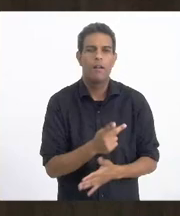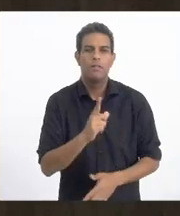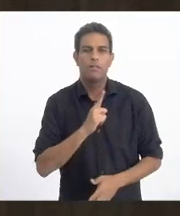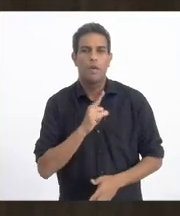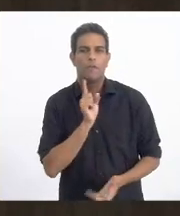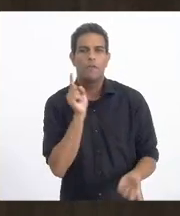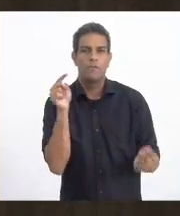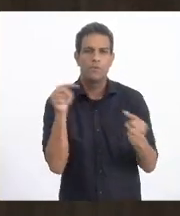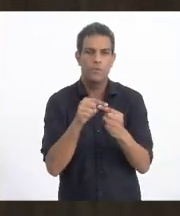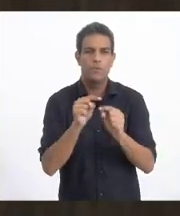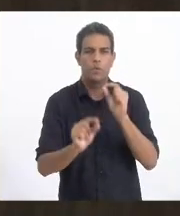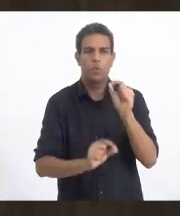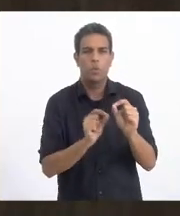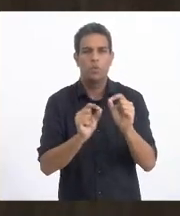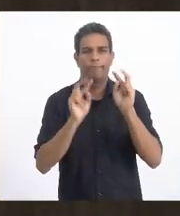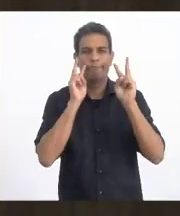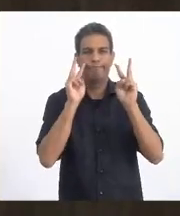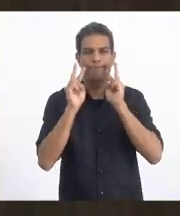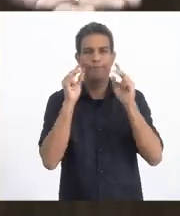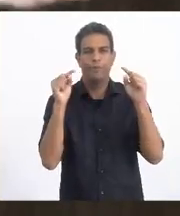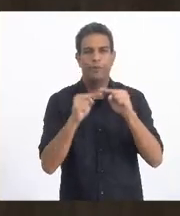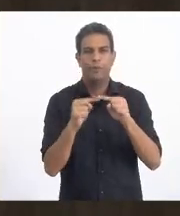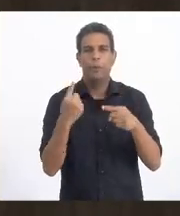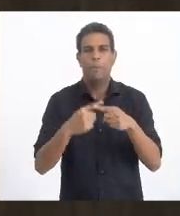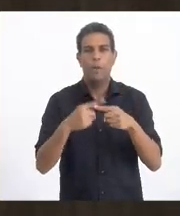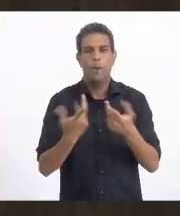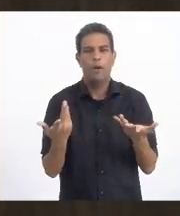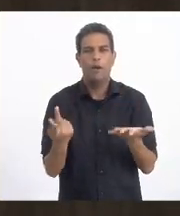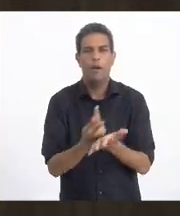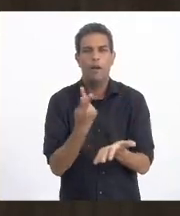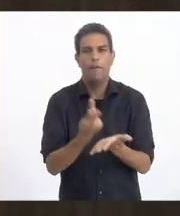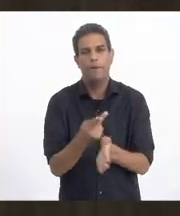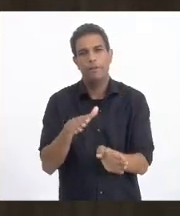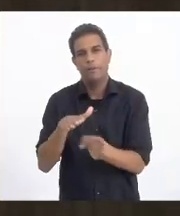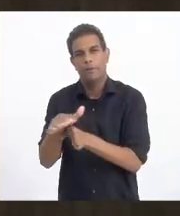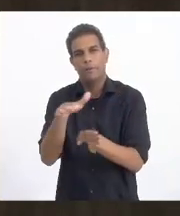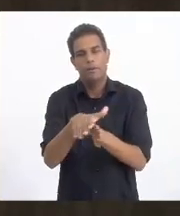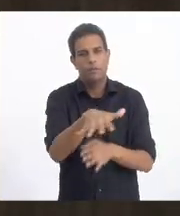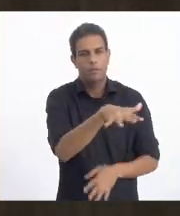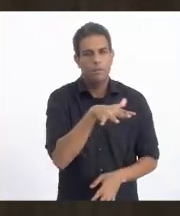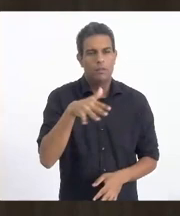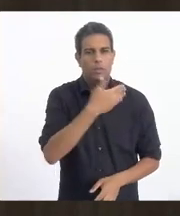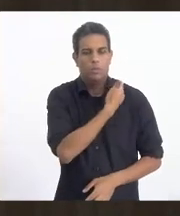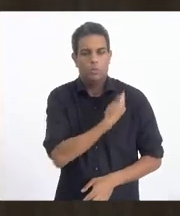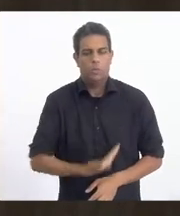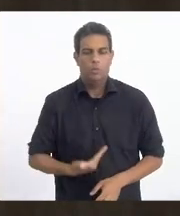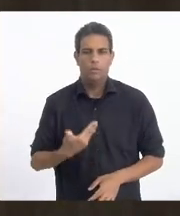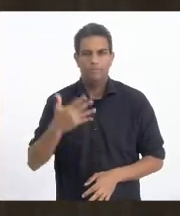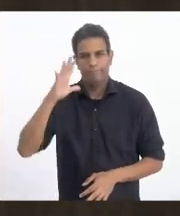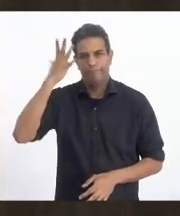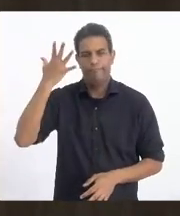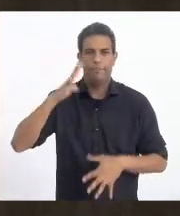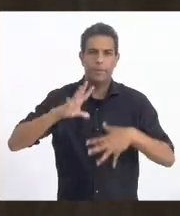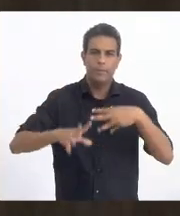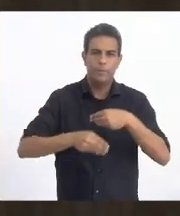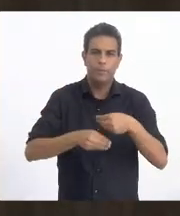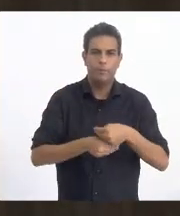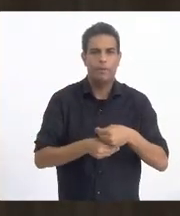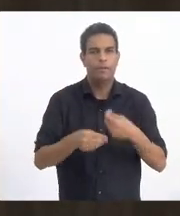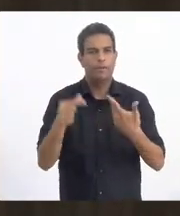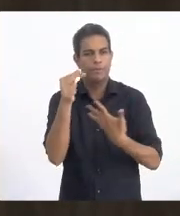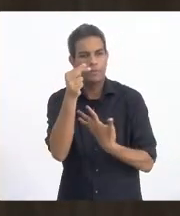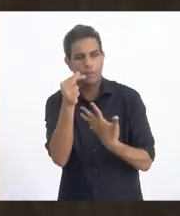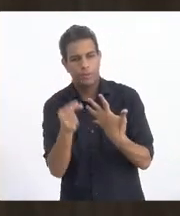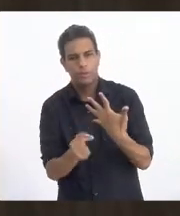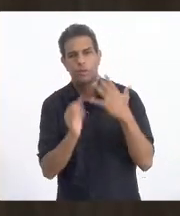houve um erro, o tribunal detectou o erro. Por que que não orientou o governo a chegar a fazer, acrescentar mais um artigo, ou